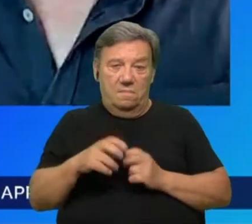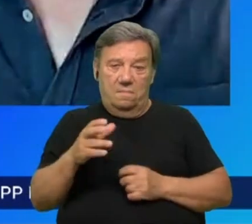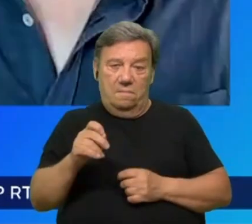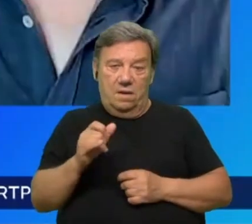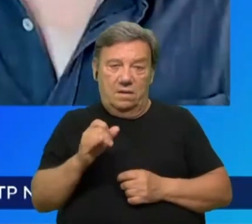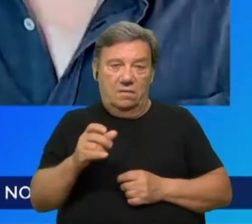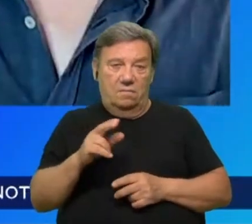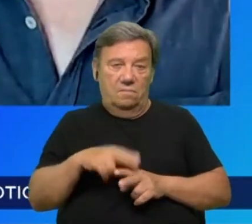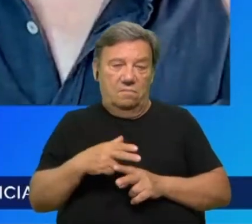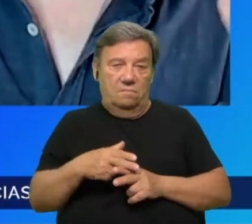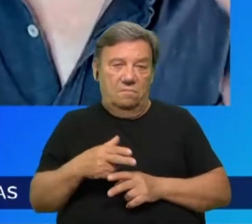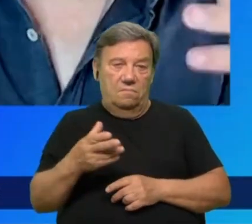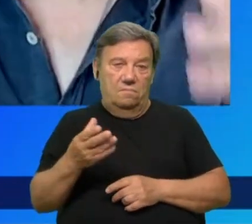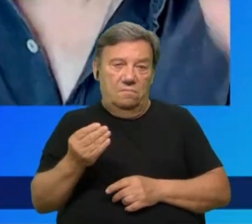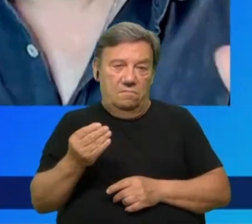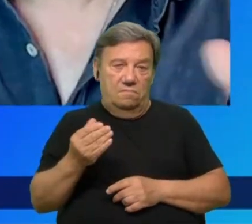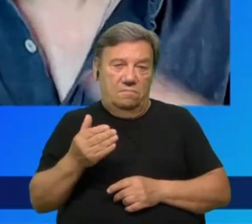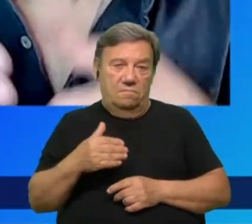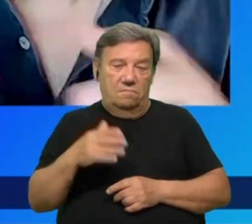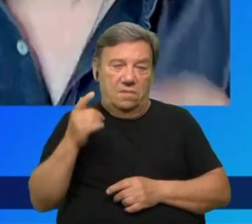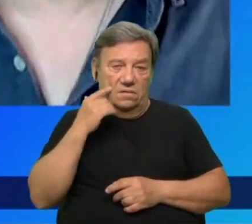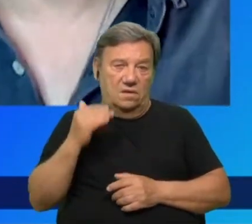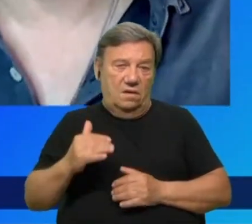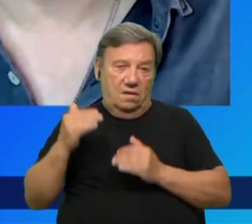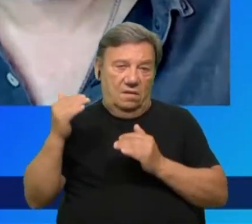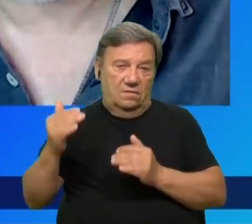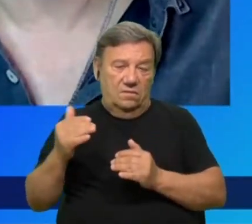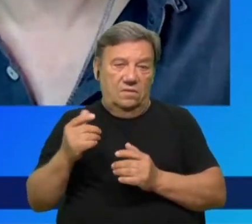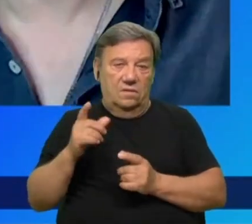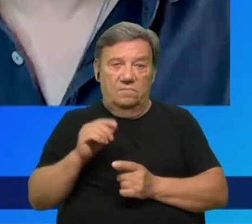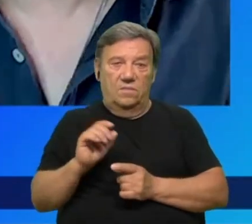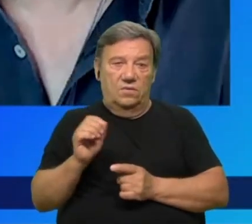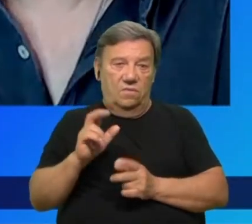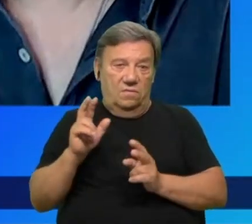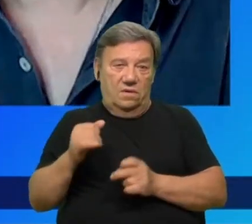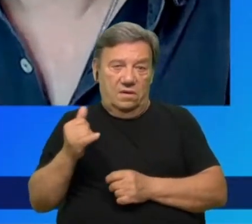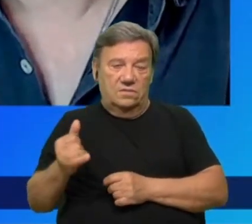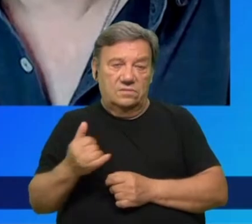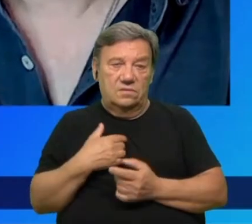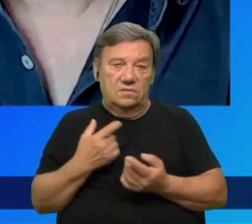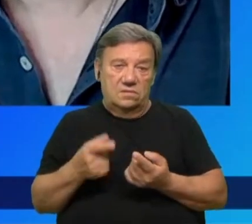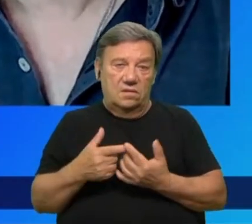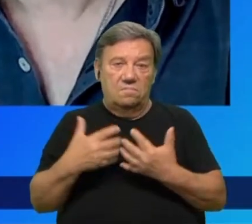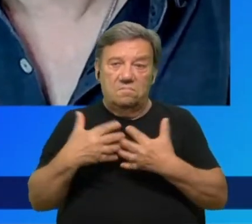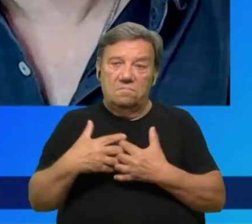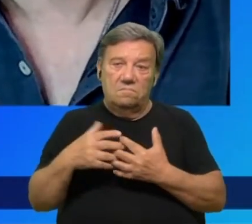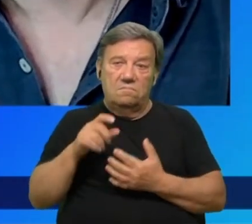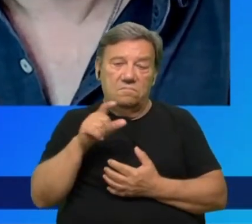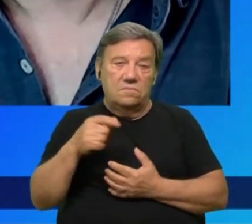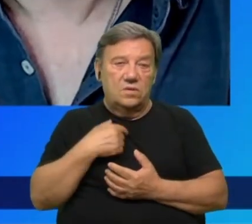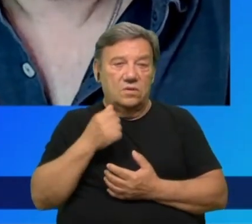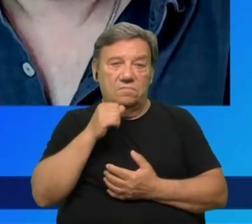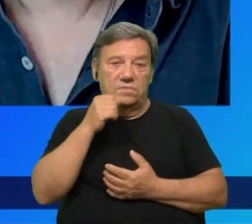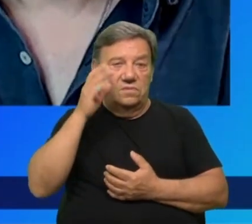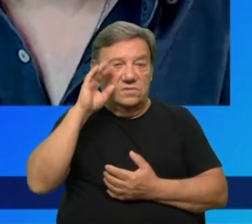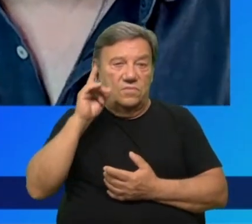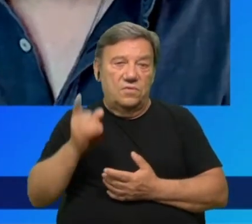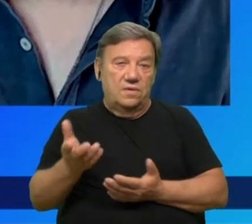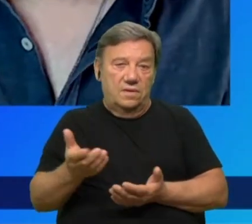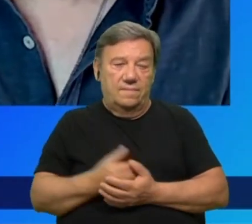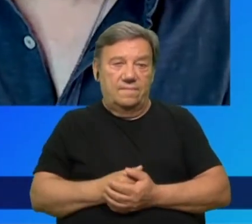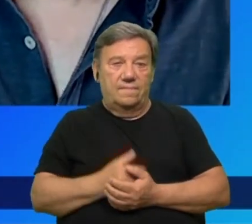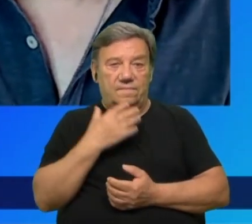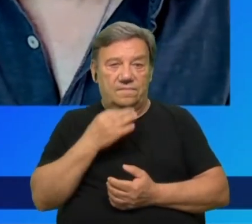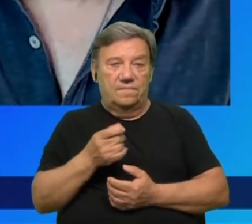ser muitíssimo mais elevado, o que também não é o caso. Portanto, temos aqui um mistério de algo que nós ainda não sabemos o que é que é.